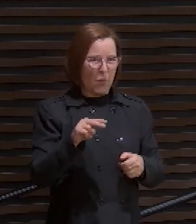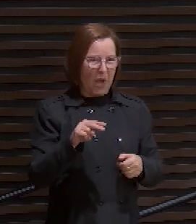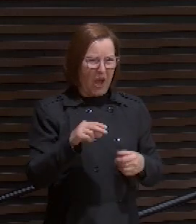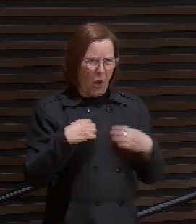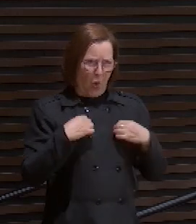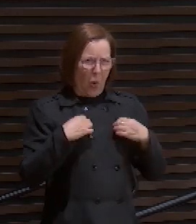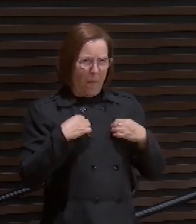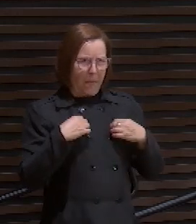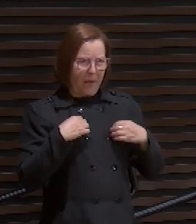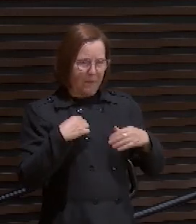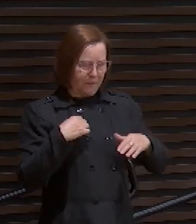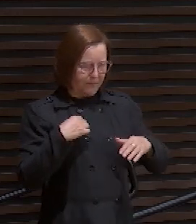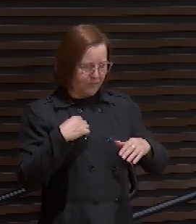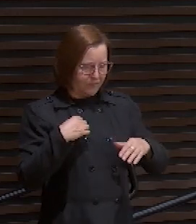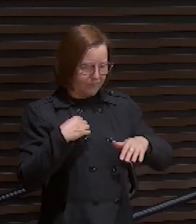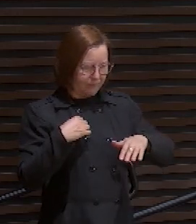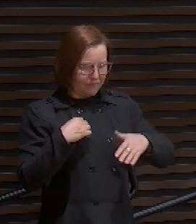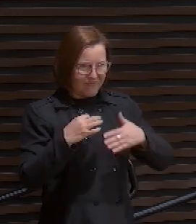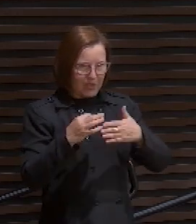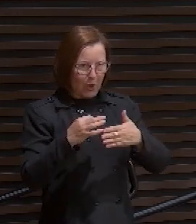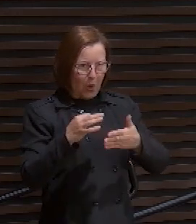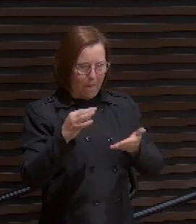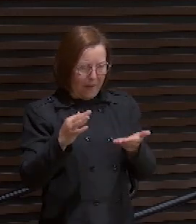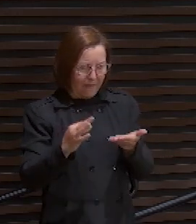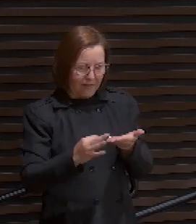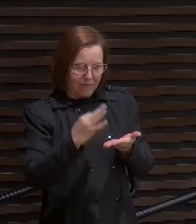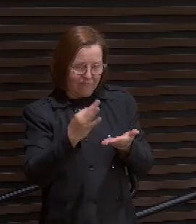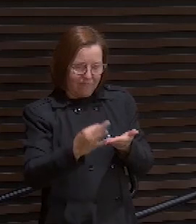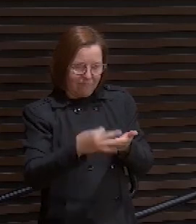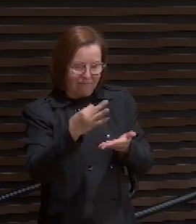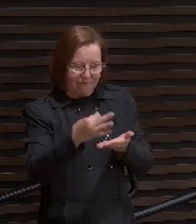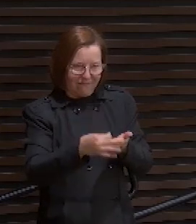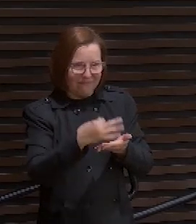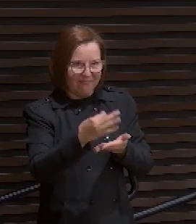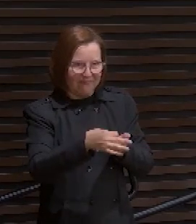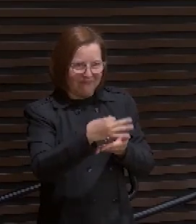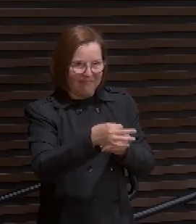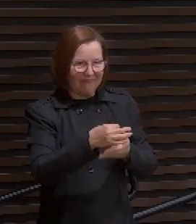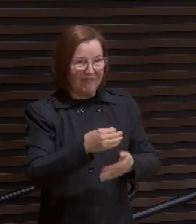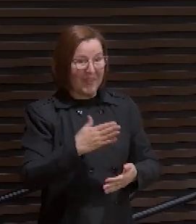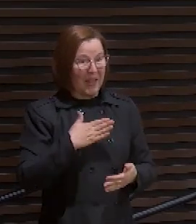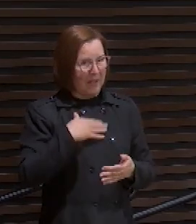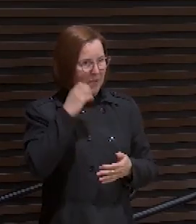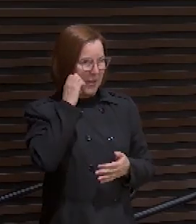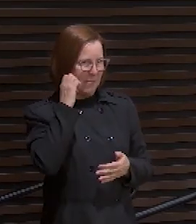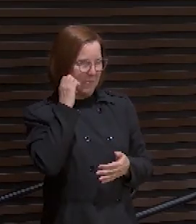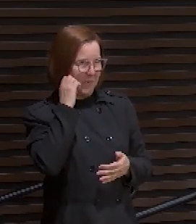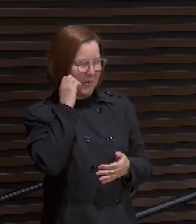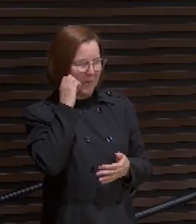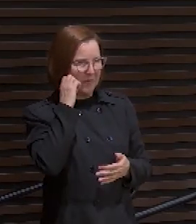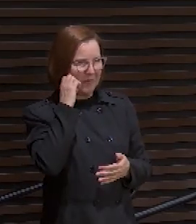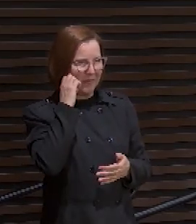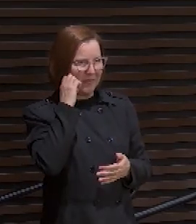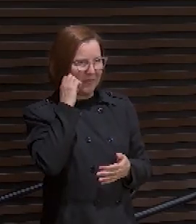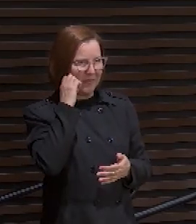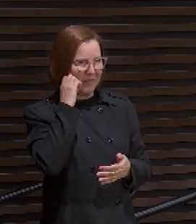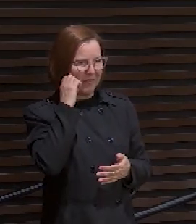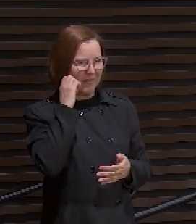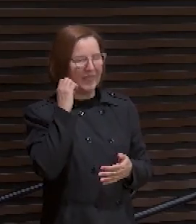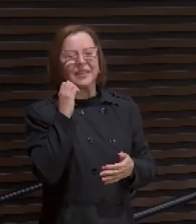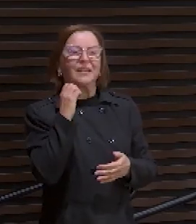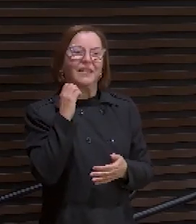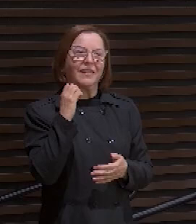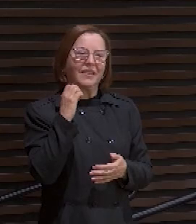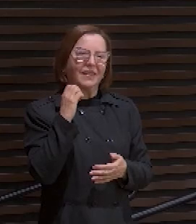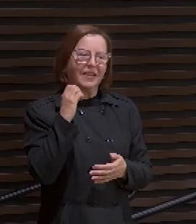chulear? Aqui as costureiras sabem, né? A minha mãe, que ela